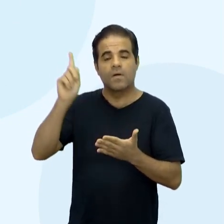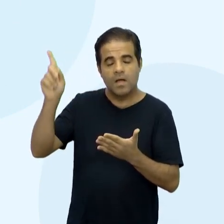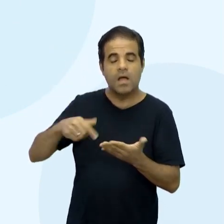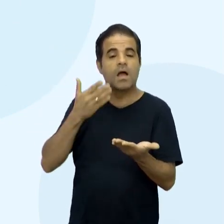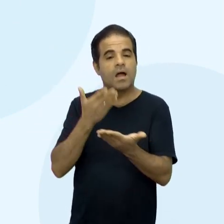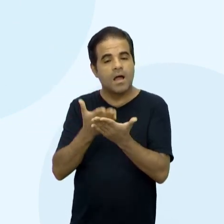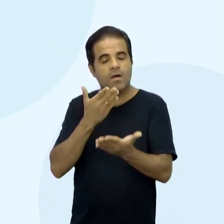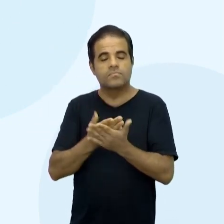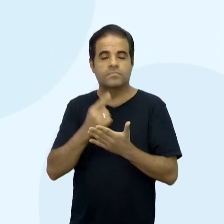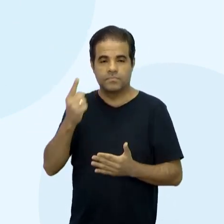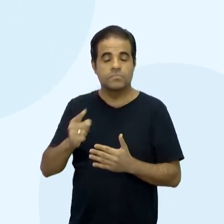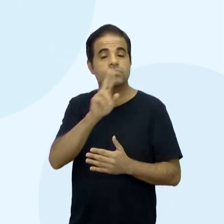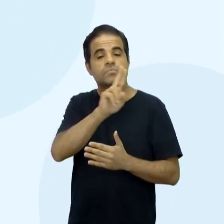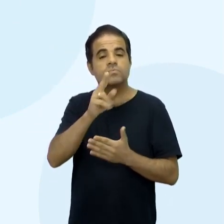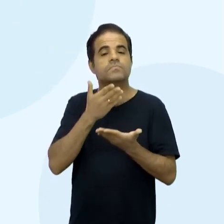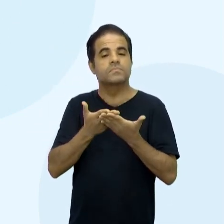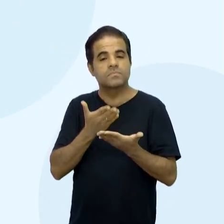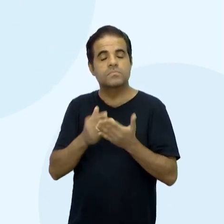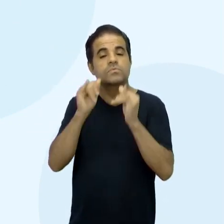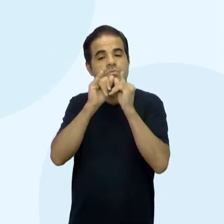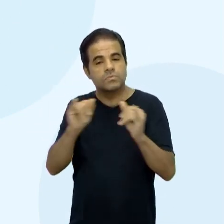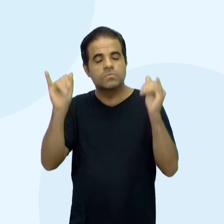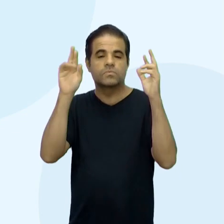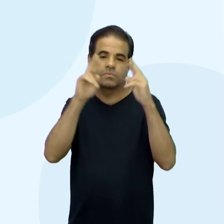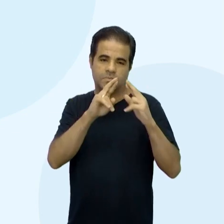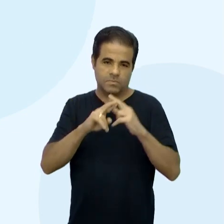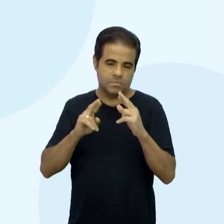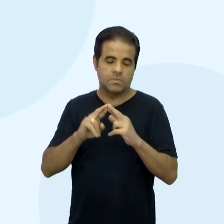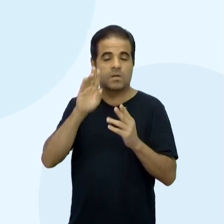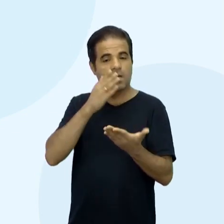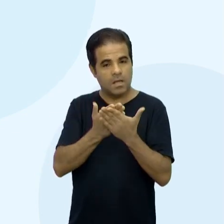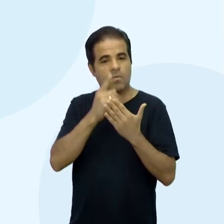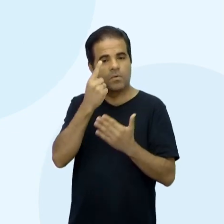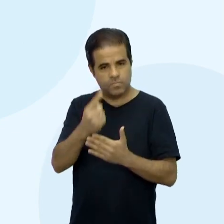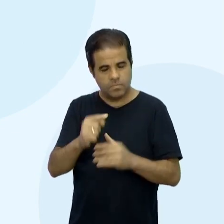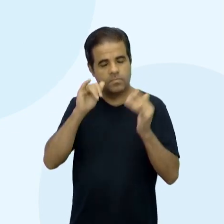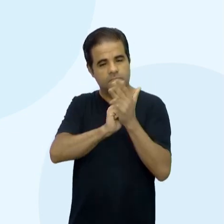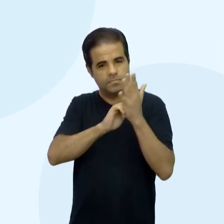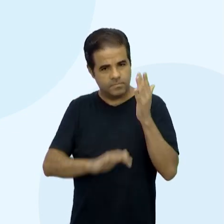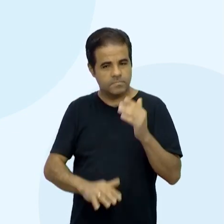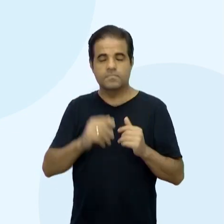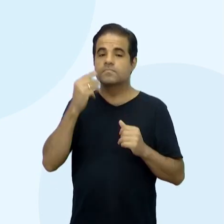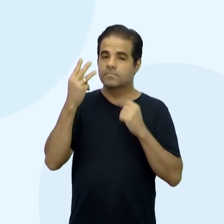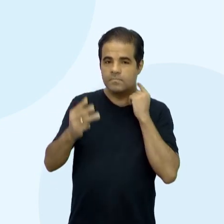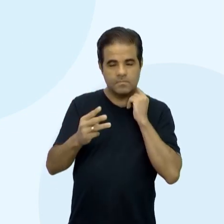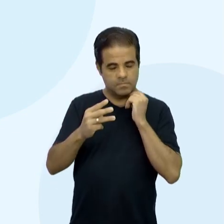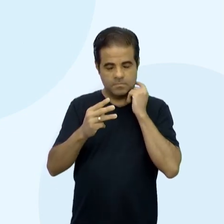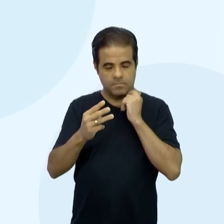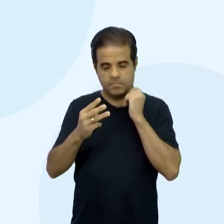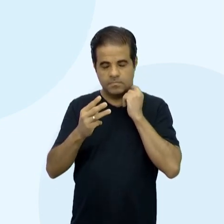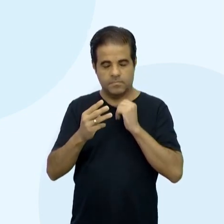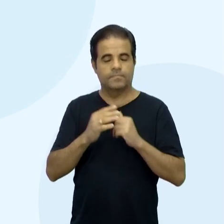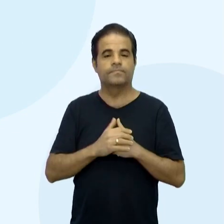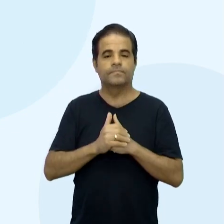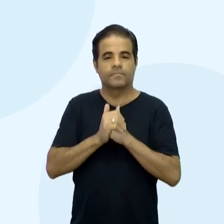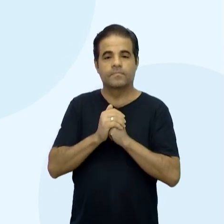a aula 1, o nome da aula, Notícia na Rede, aula 1 da atividade 3, tá?